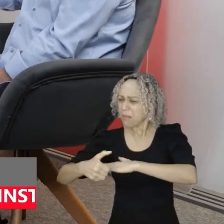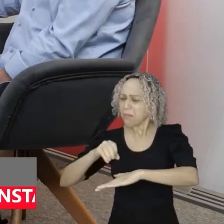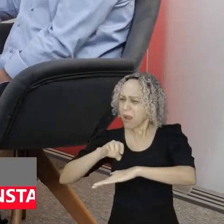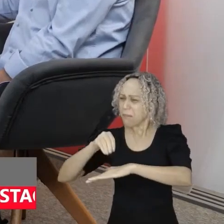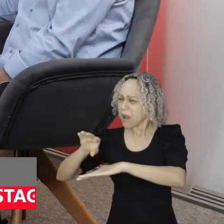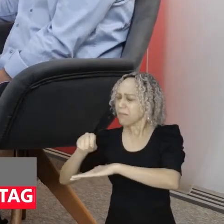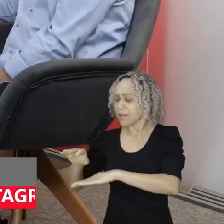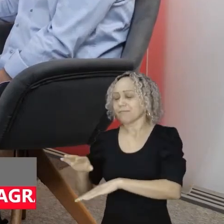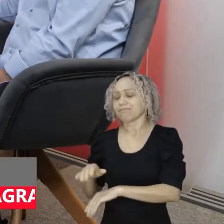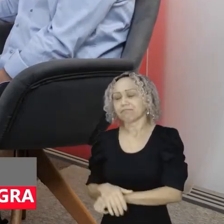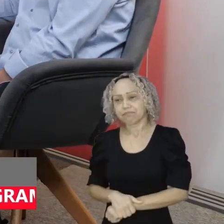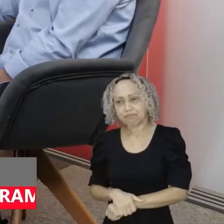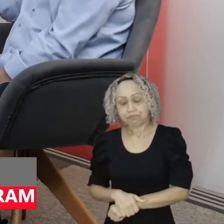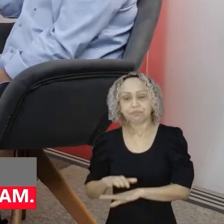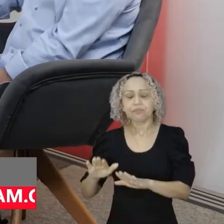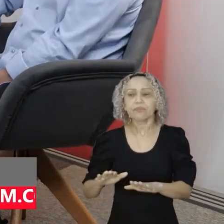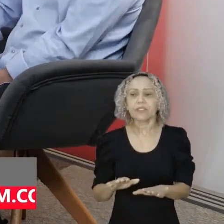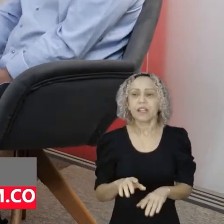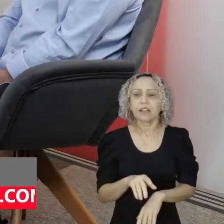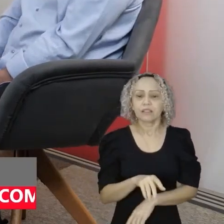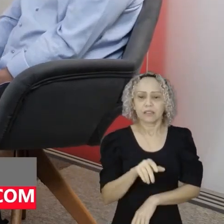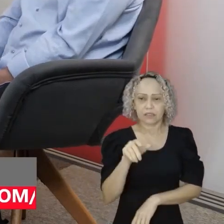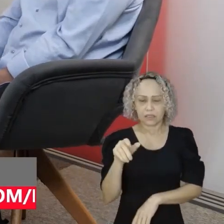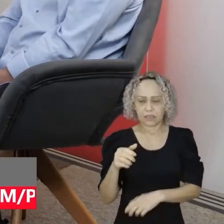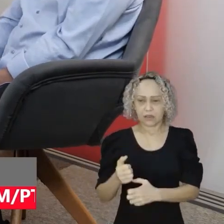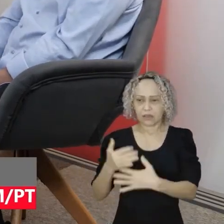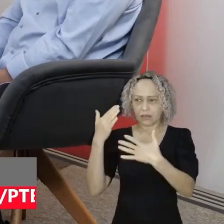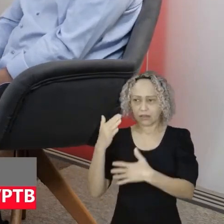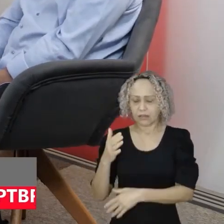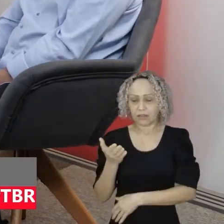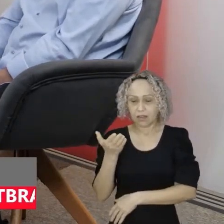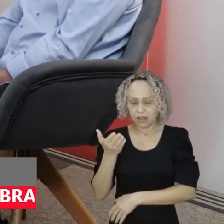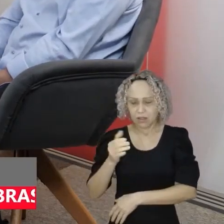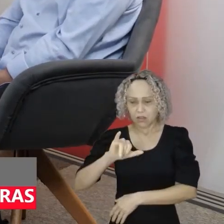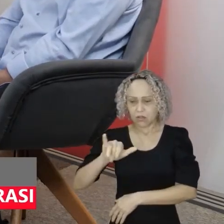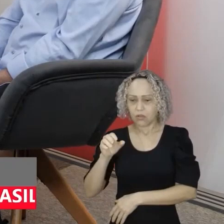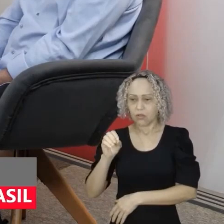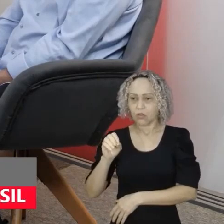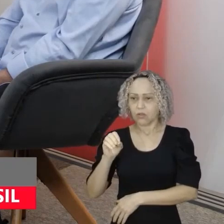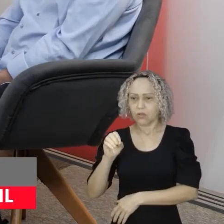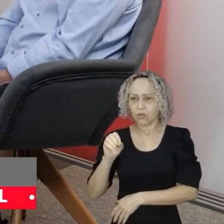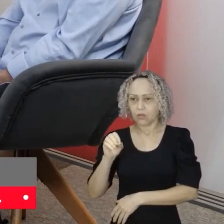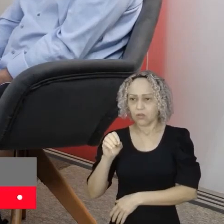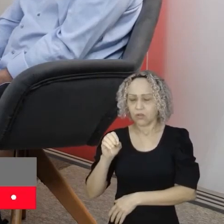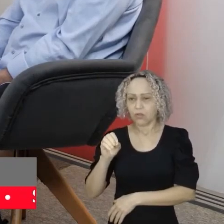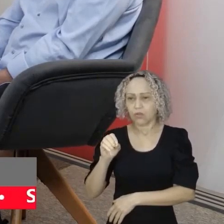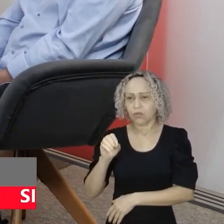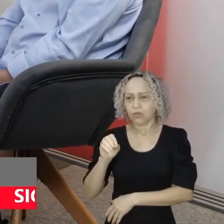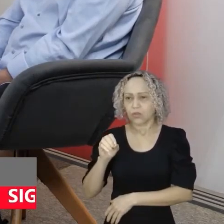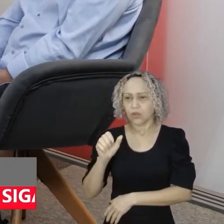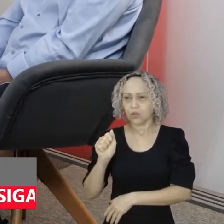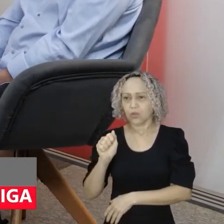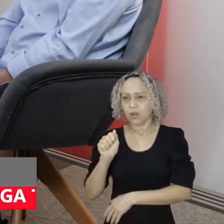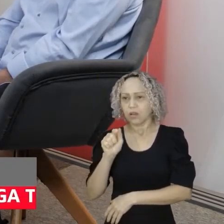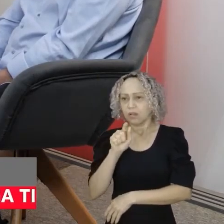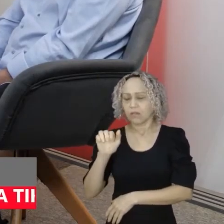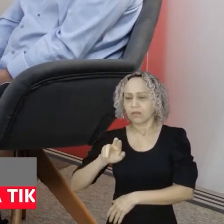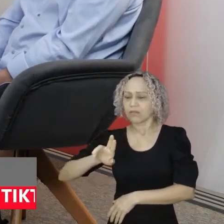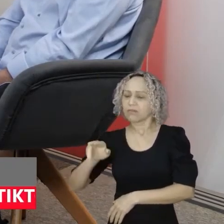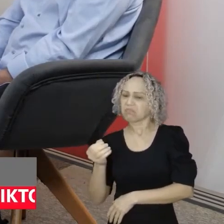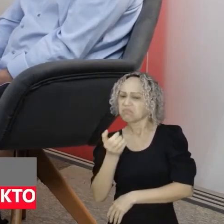deputado Rogério Correia. O Joãozinho está aqui dizendo que o senhor representa, o representa, te dá bom dia. Grande Rogério